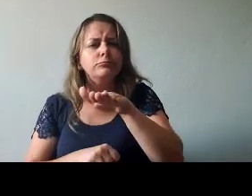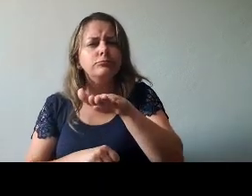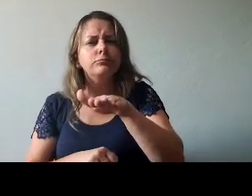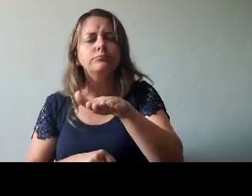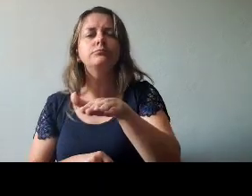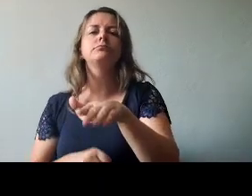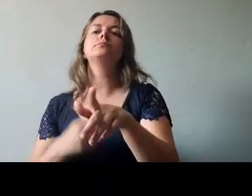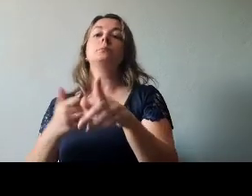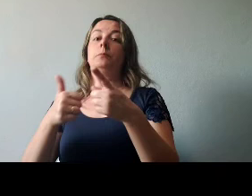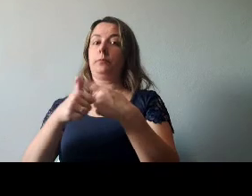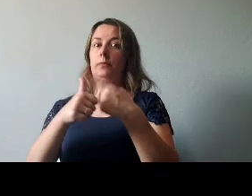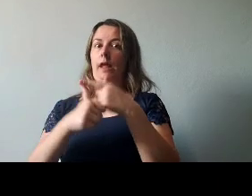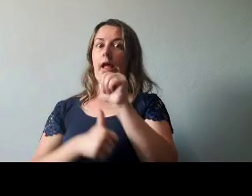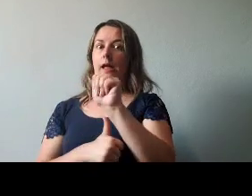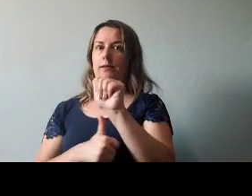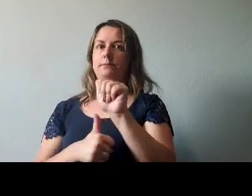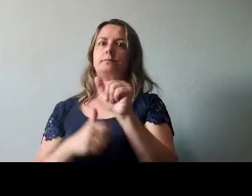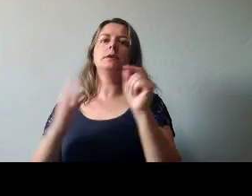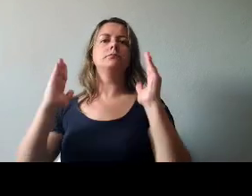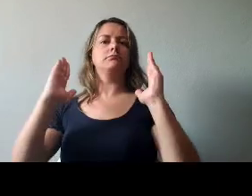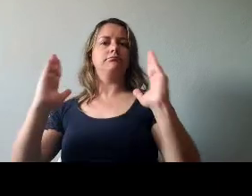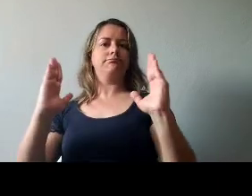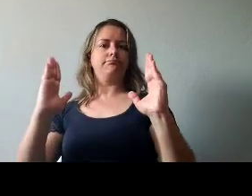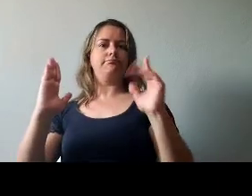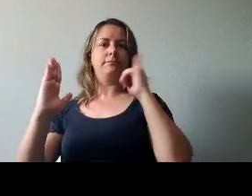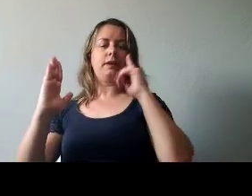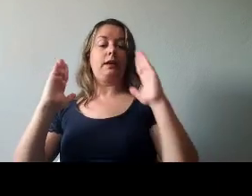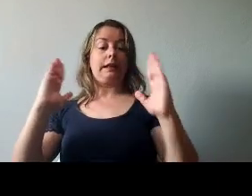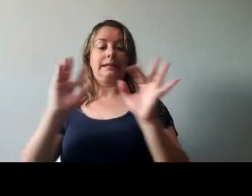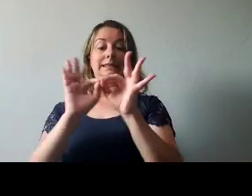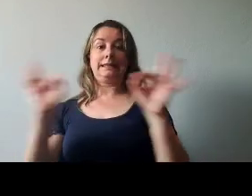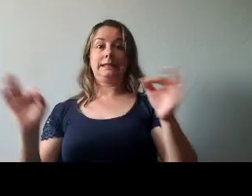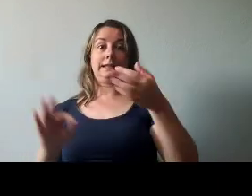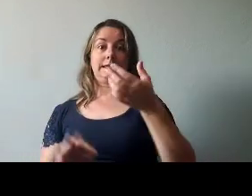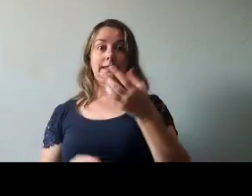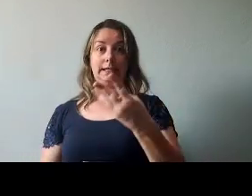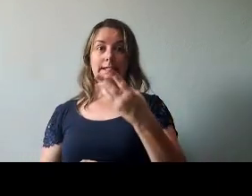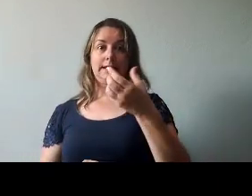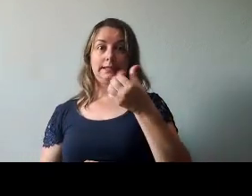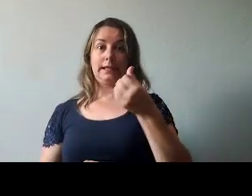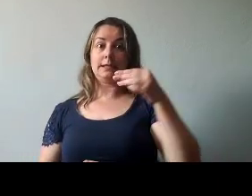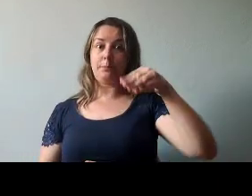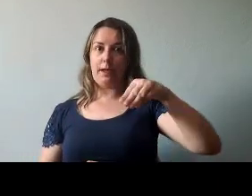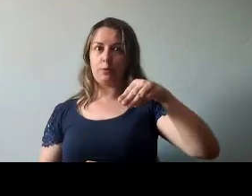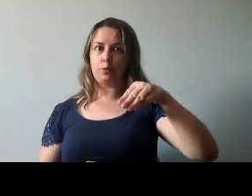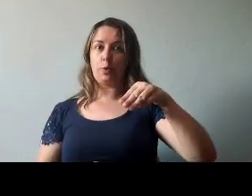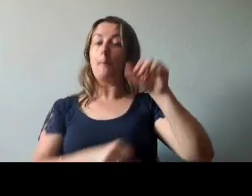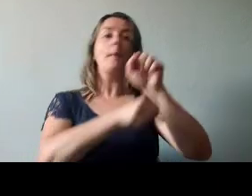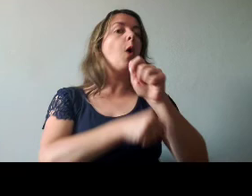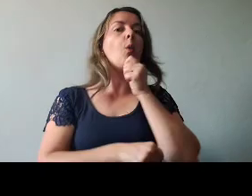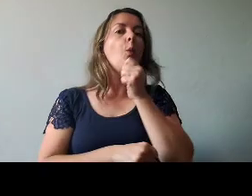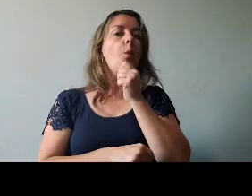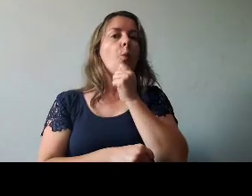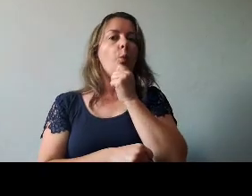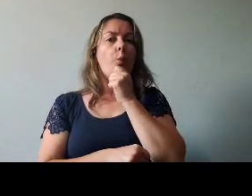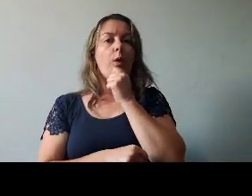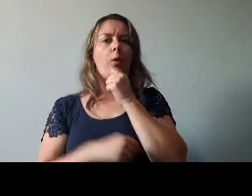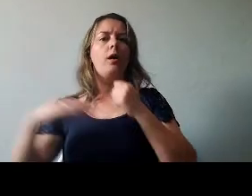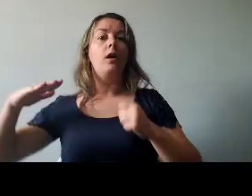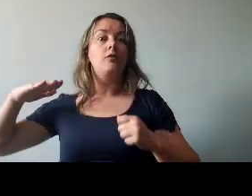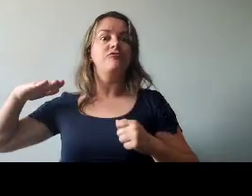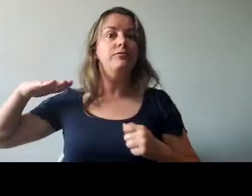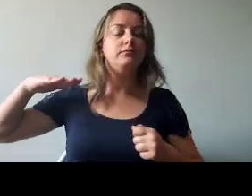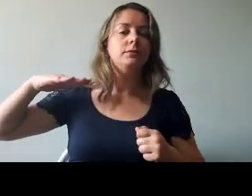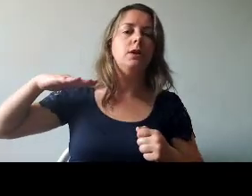A, vai ser só isso aqui, ó. Ele vai percorrer 36 metros, ainda não parou, e eu quero saber qual a velocidade dele após